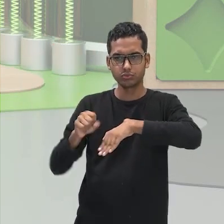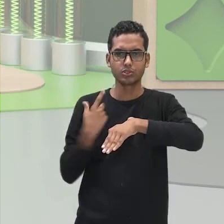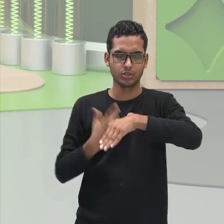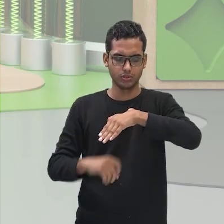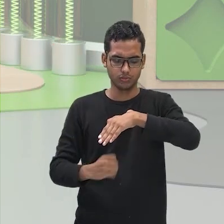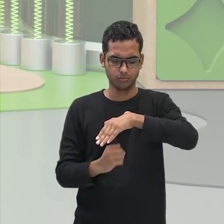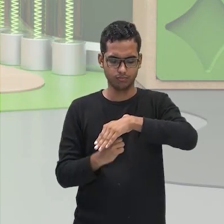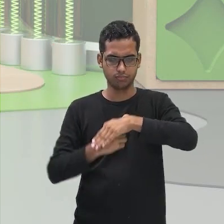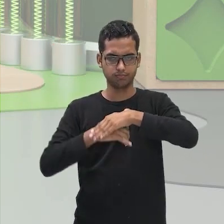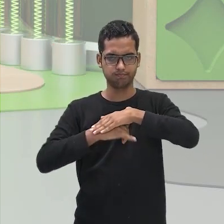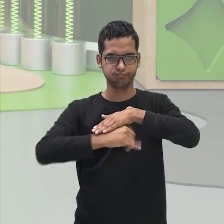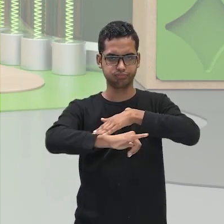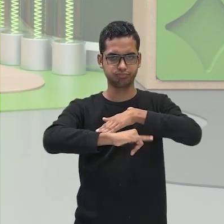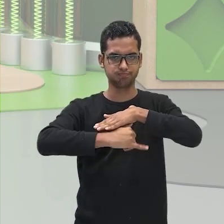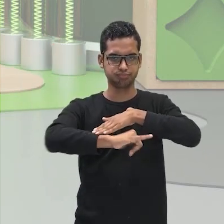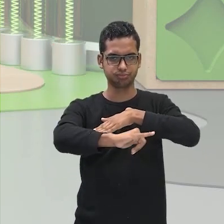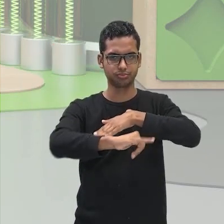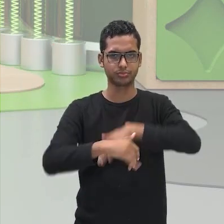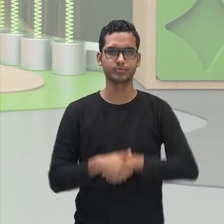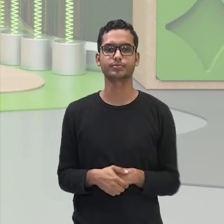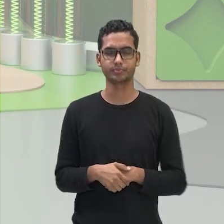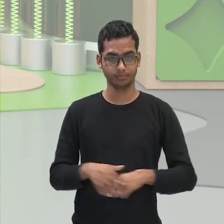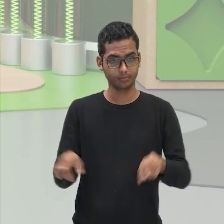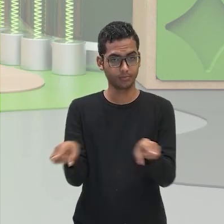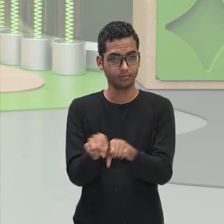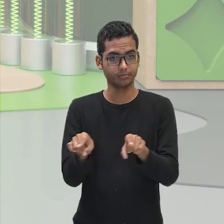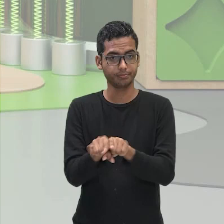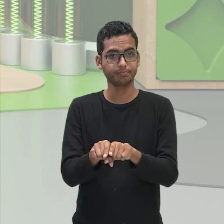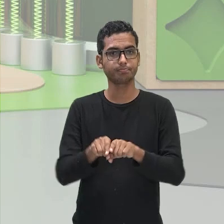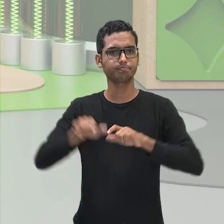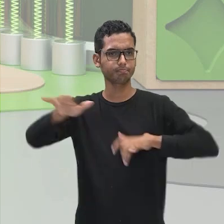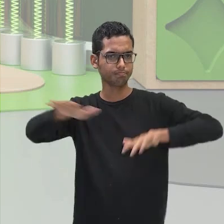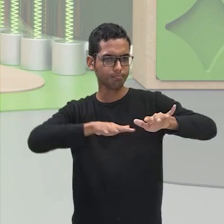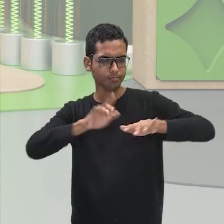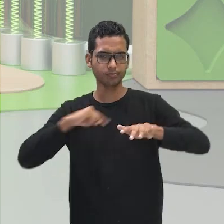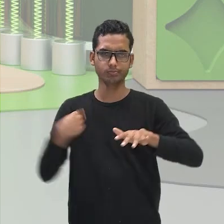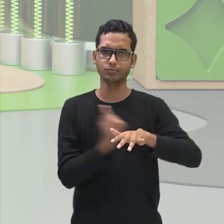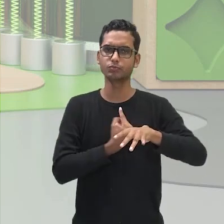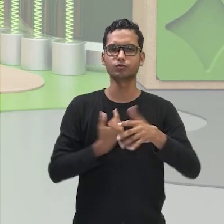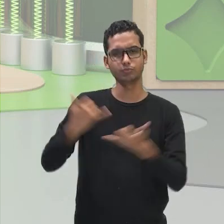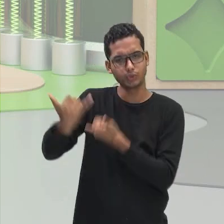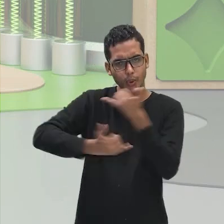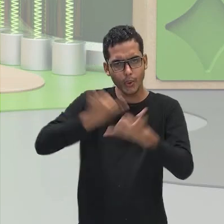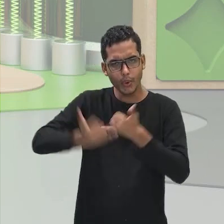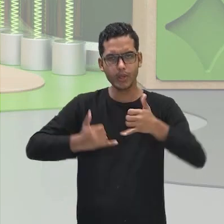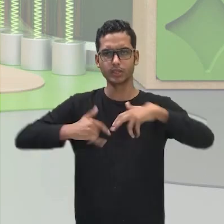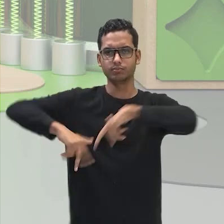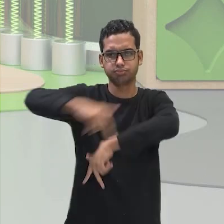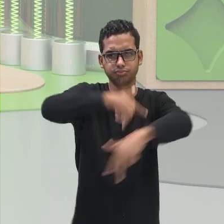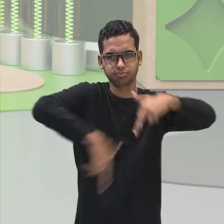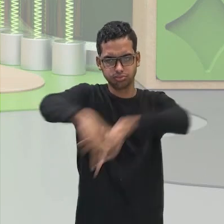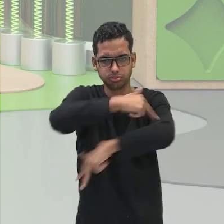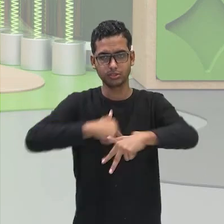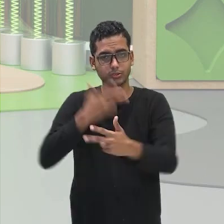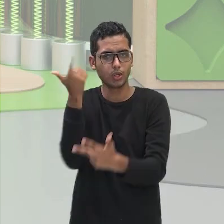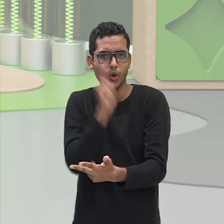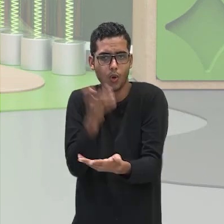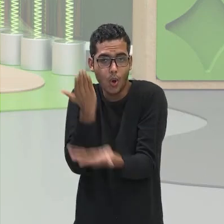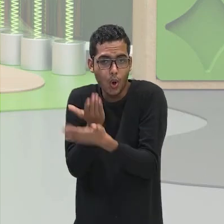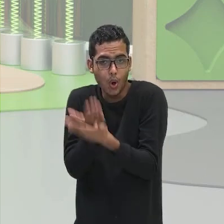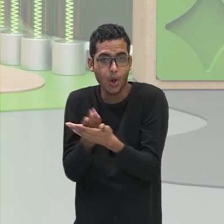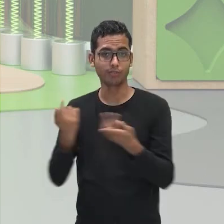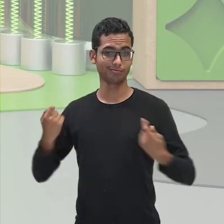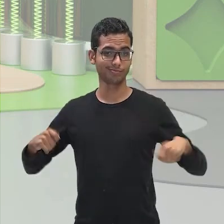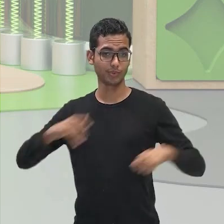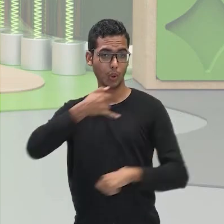a gente tem ali crianças brincando, para que a gente consiga ali estudar, correr, caminhar, a gente vai precisar de energia. E a